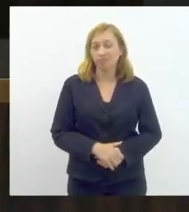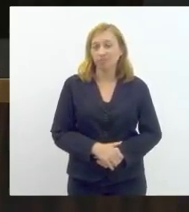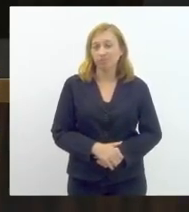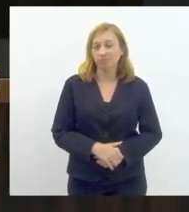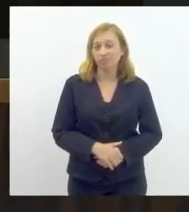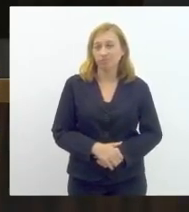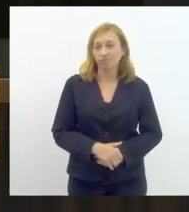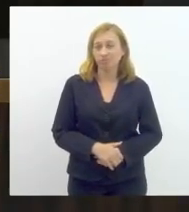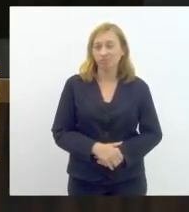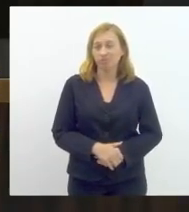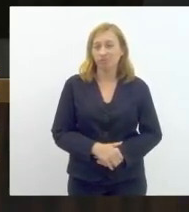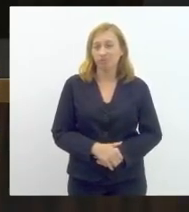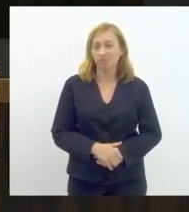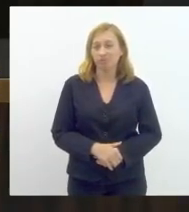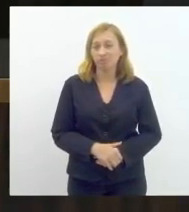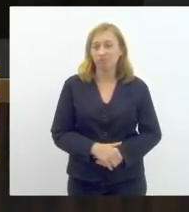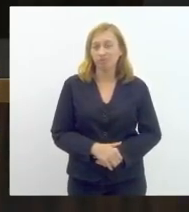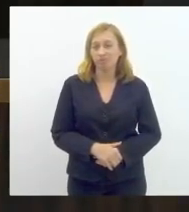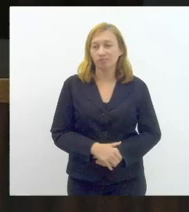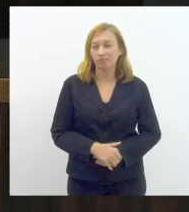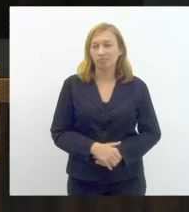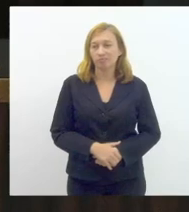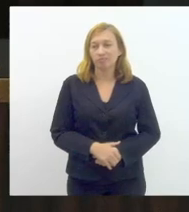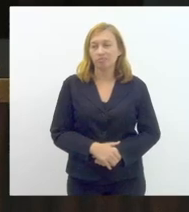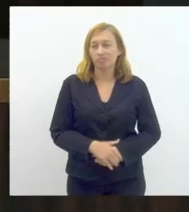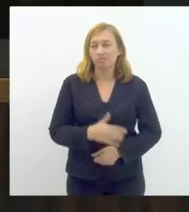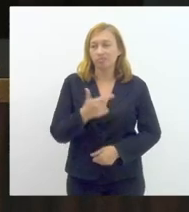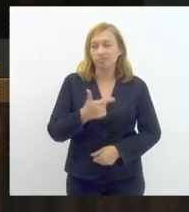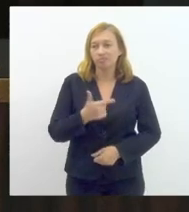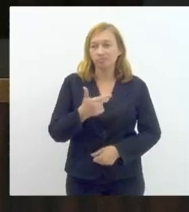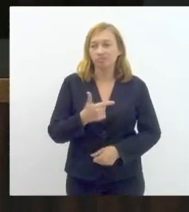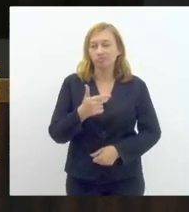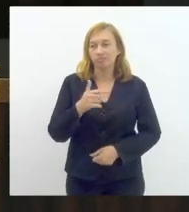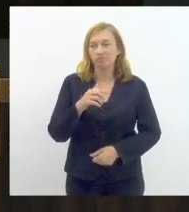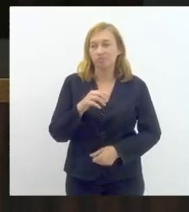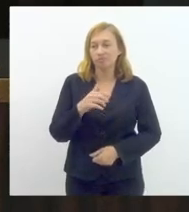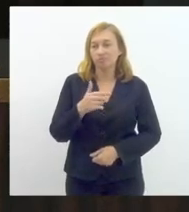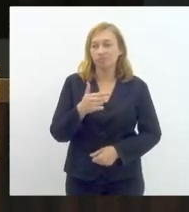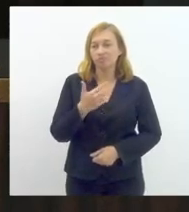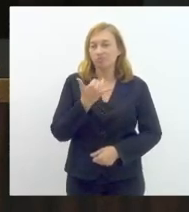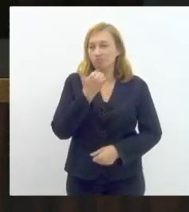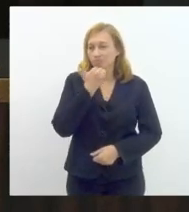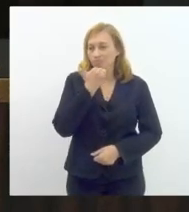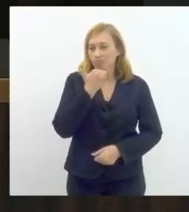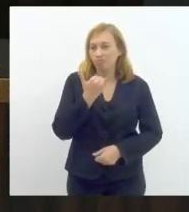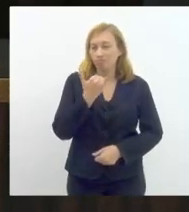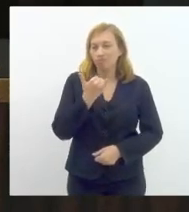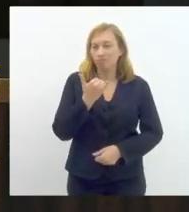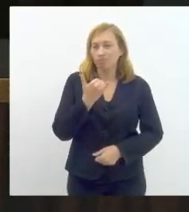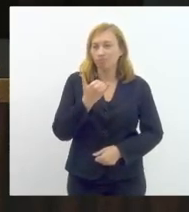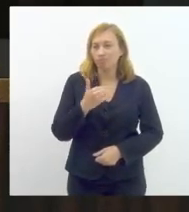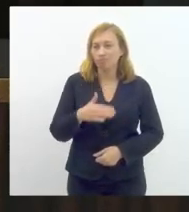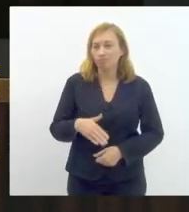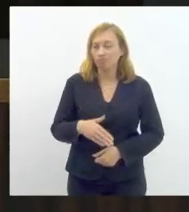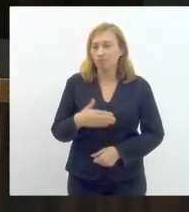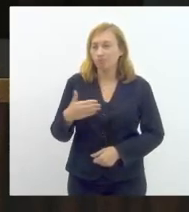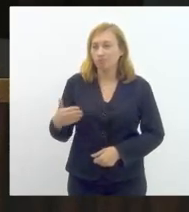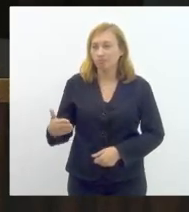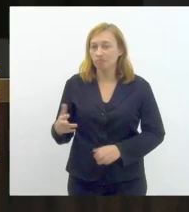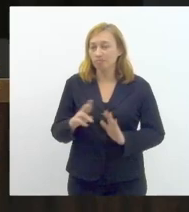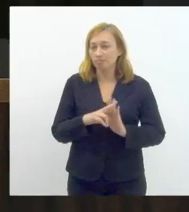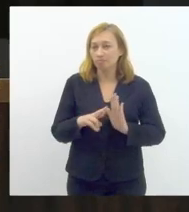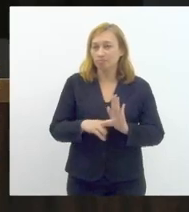Sim, com mais emoção. Quem pegou a segunda suplência, aliás, perdão, quem ficou de fora pelo critério